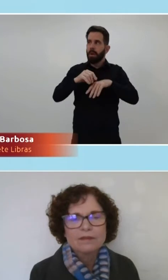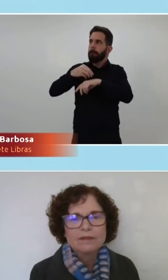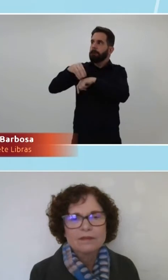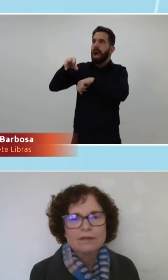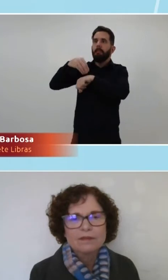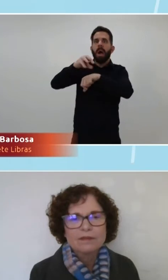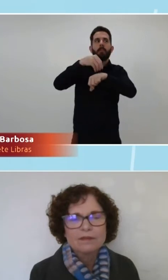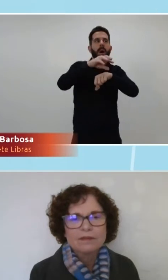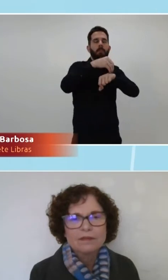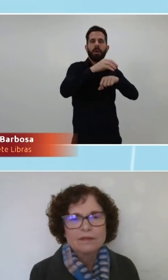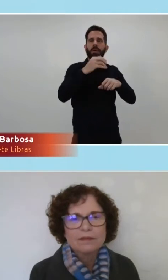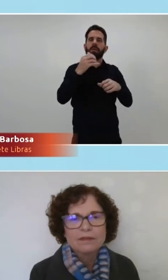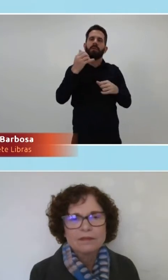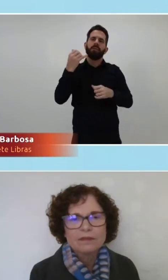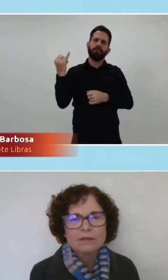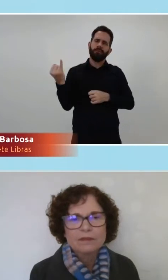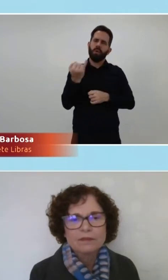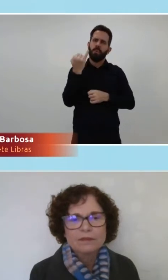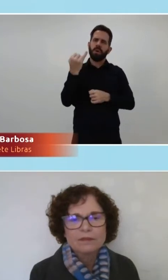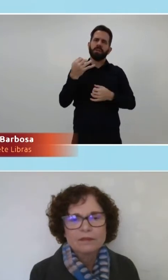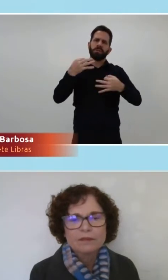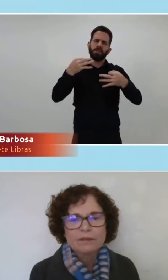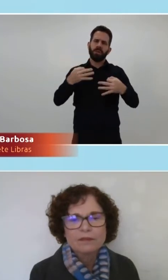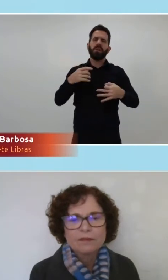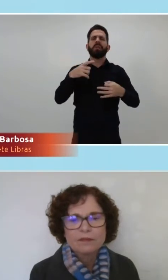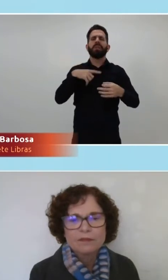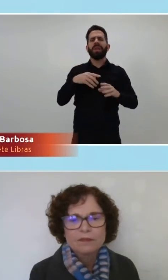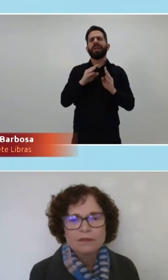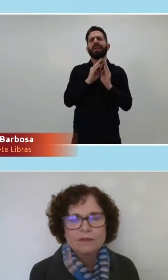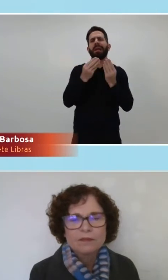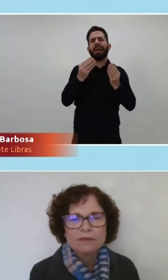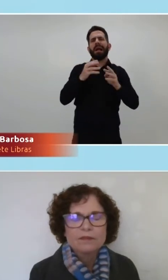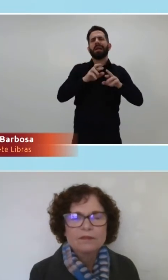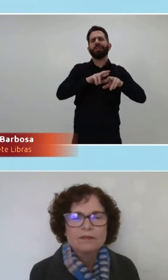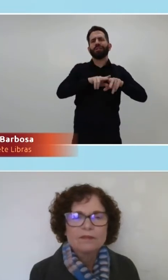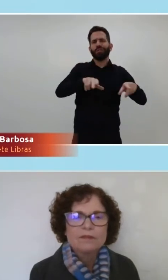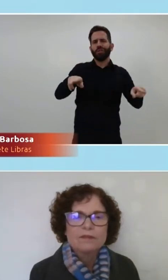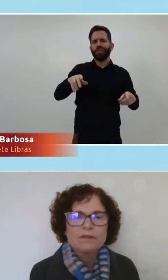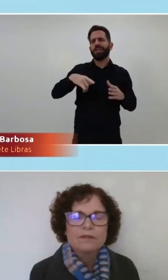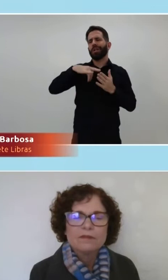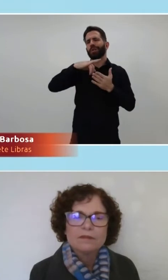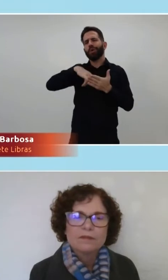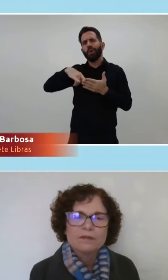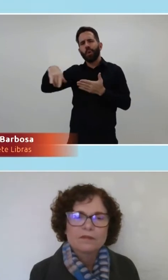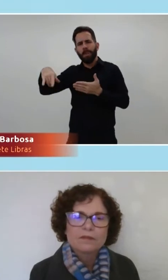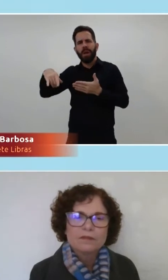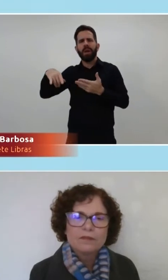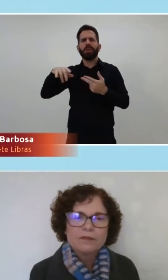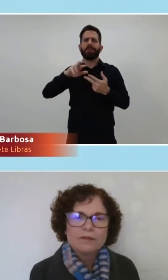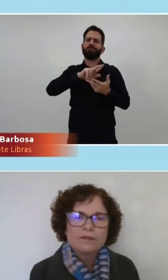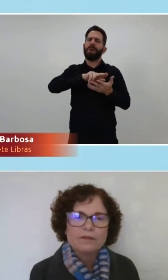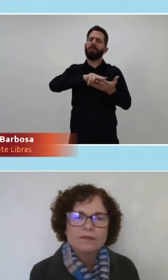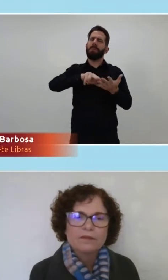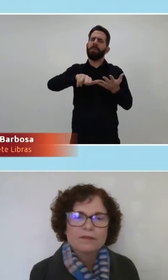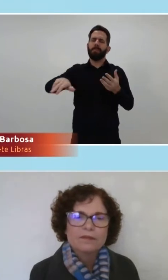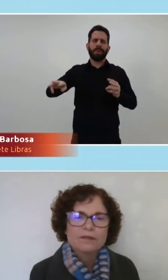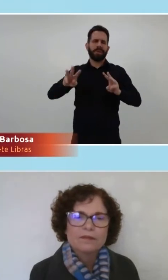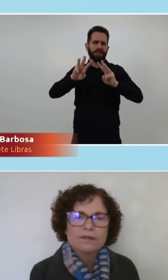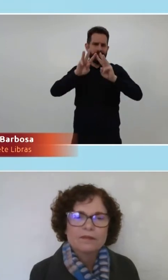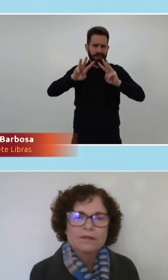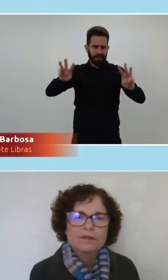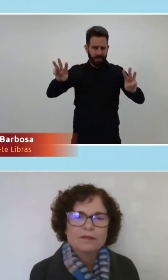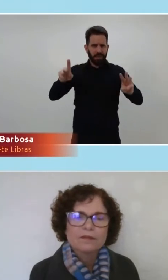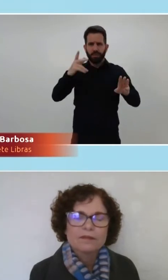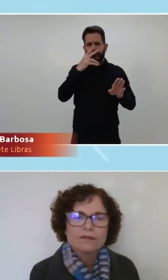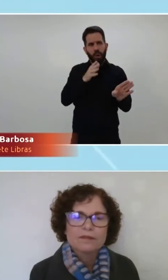tem várias cartilhas, vários documentos, né, Márcia, que podem orientar as famílias e a sociedade em geral